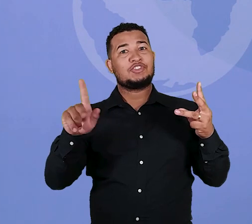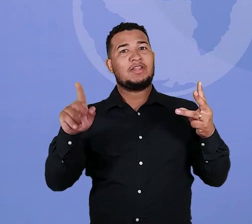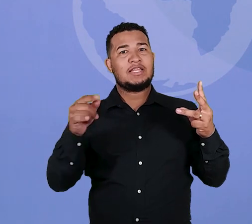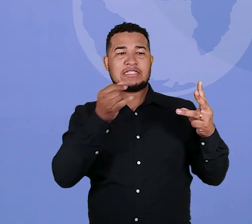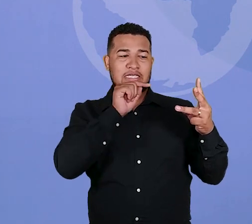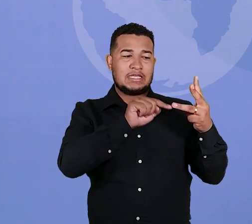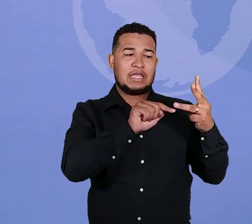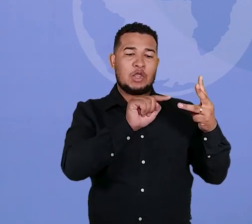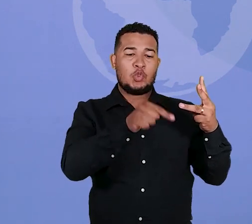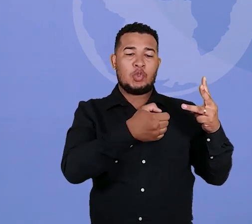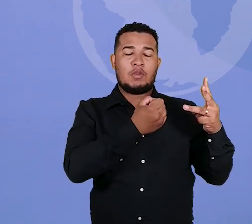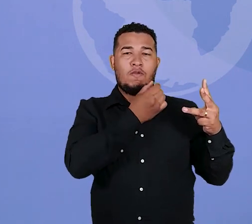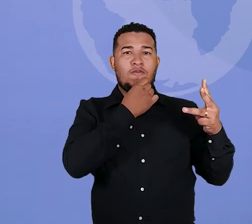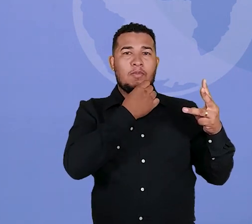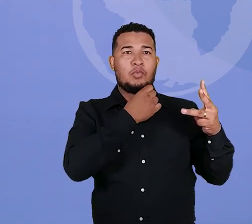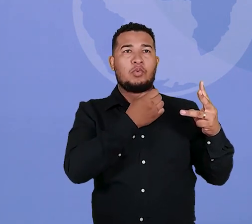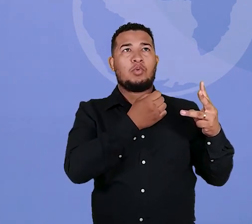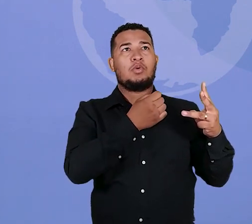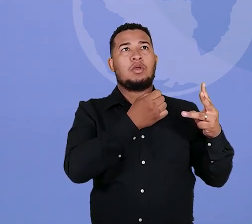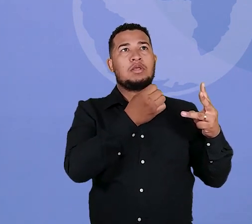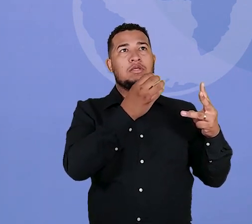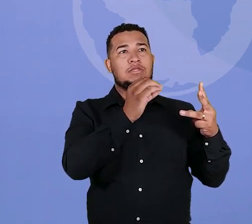repete. Exemplo,